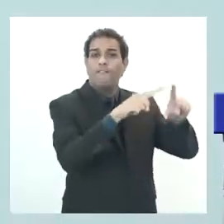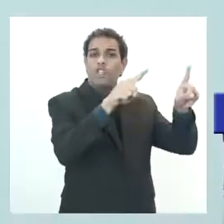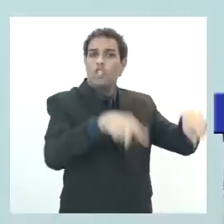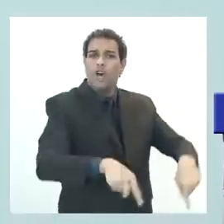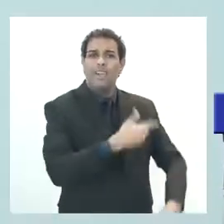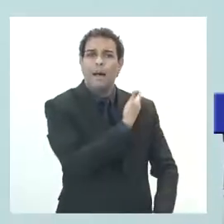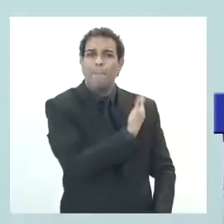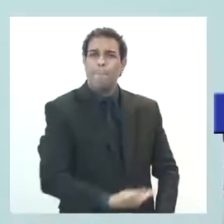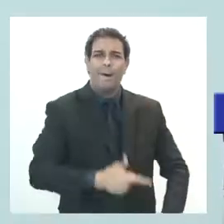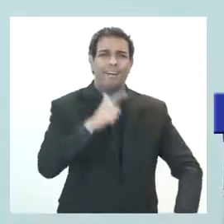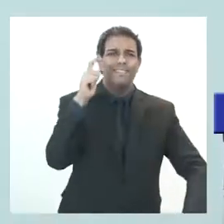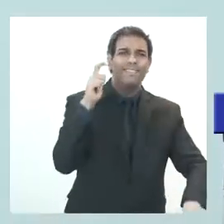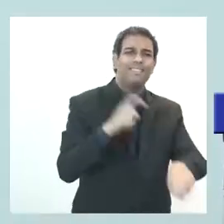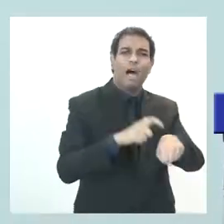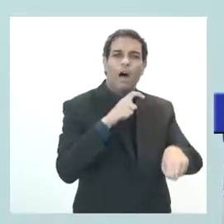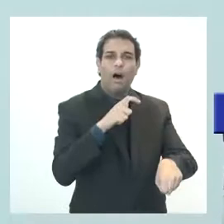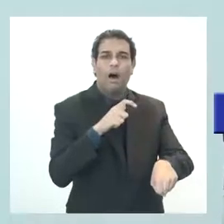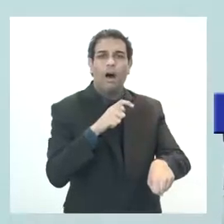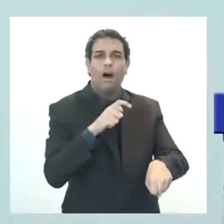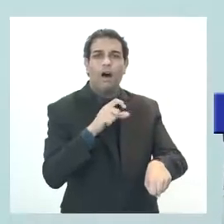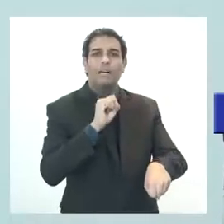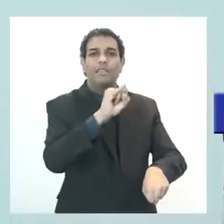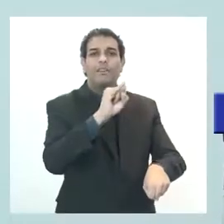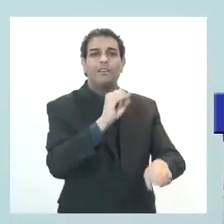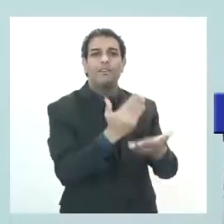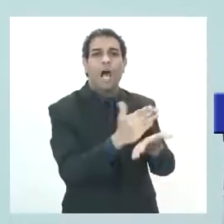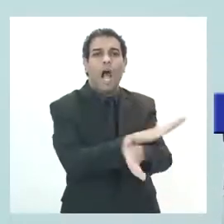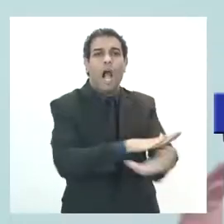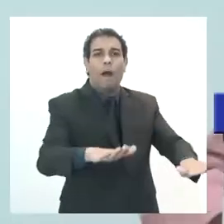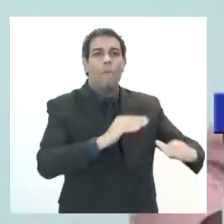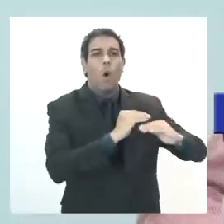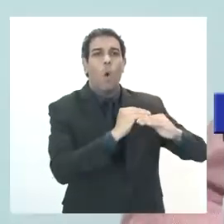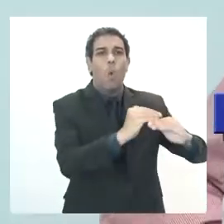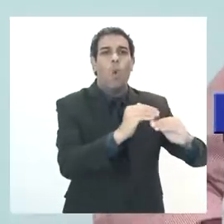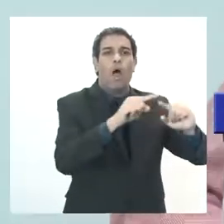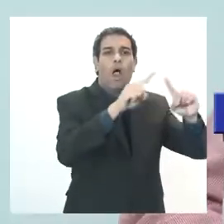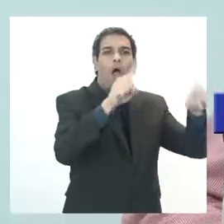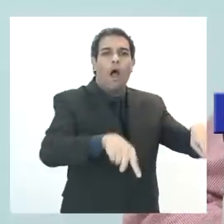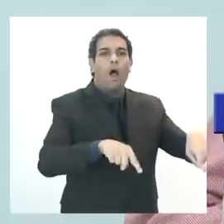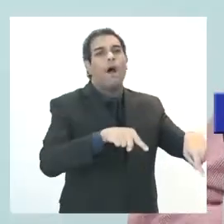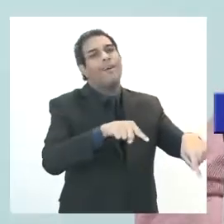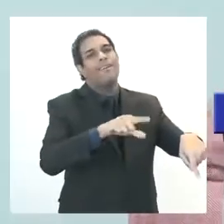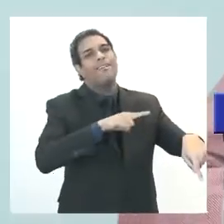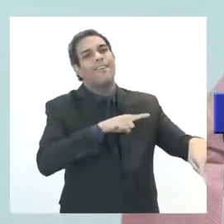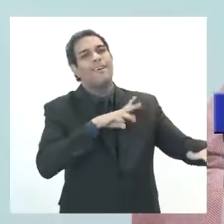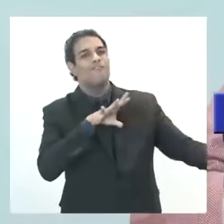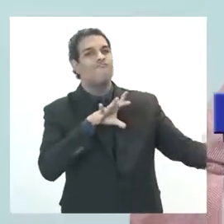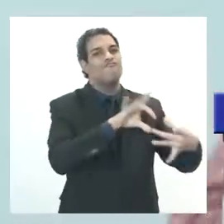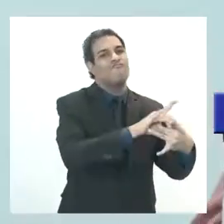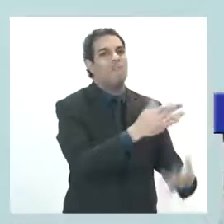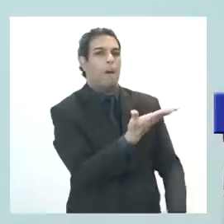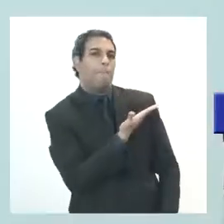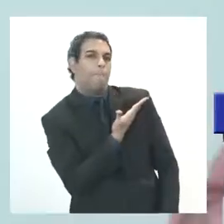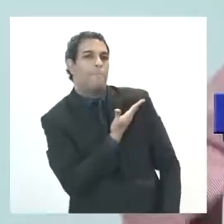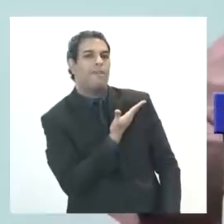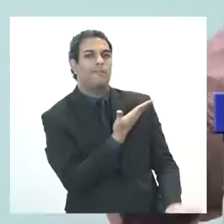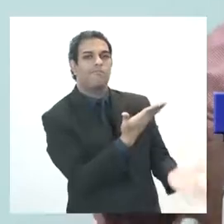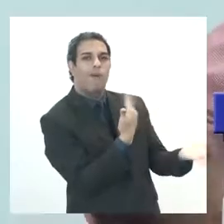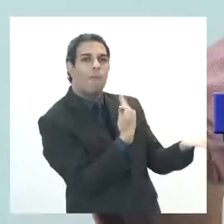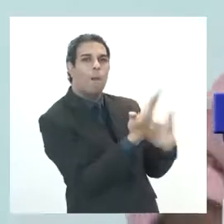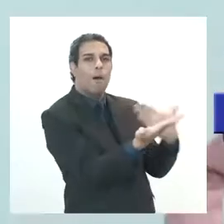E aí na hora de você acaba com essa habilidade que que você quer Você quer um monte de amigos você quer ter os apadrinhados